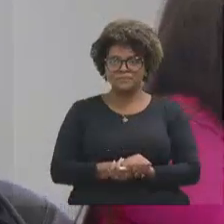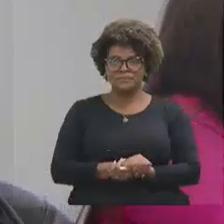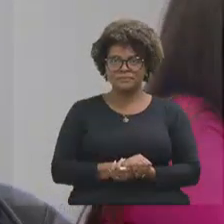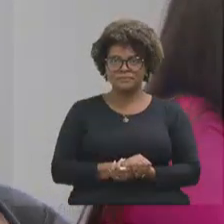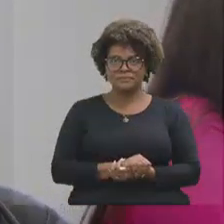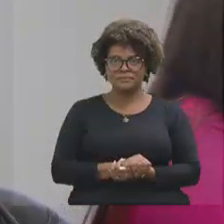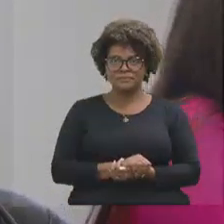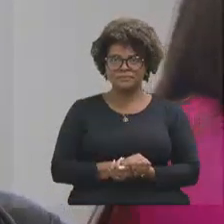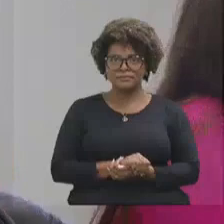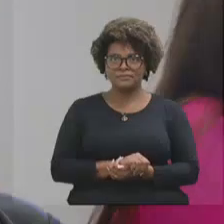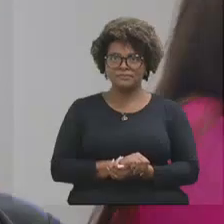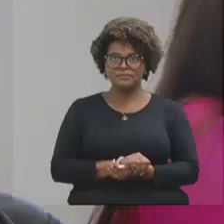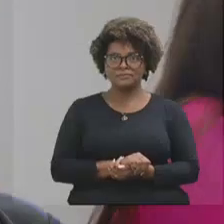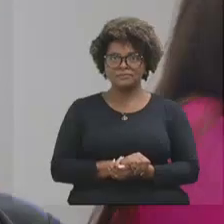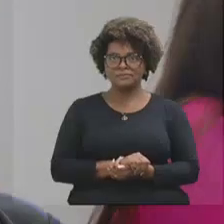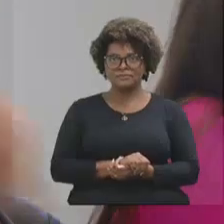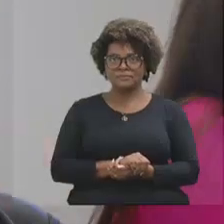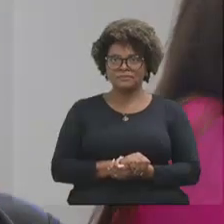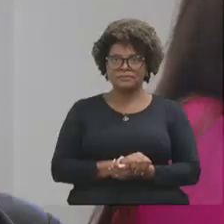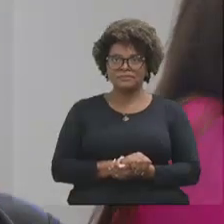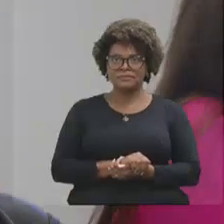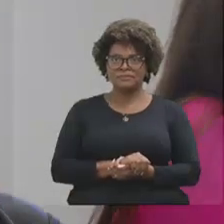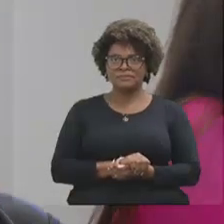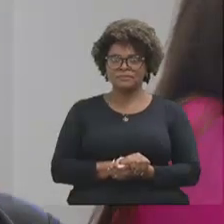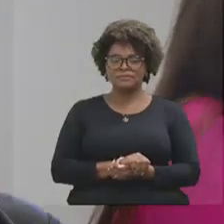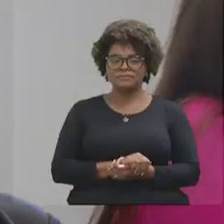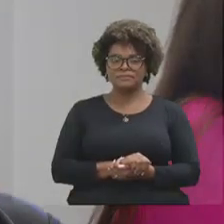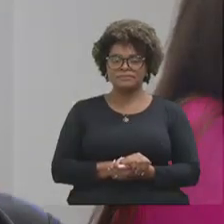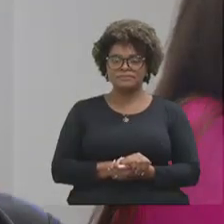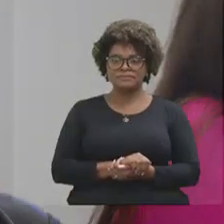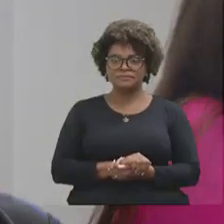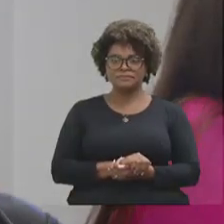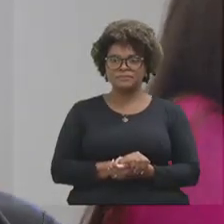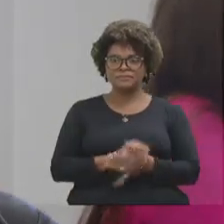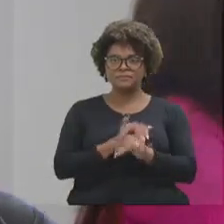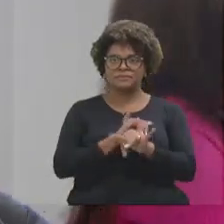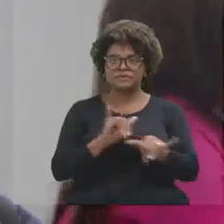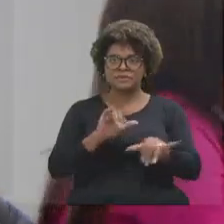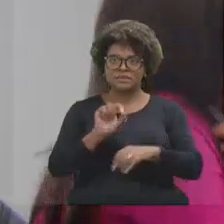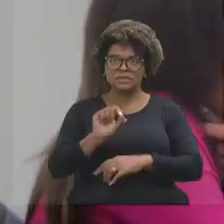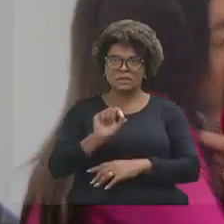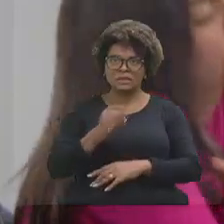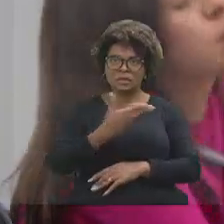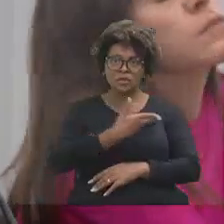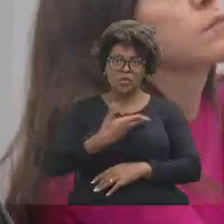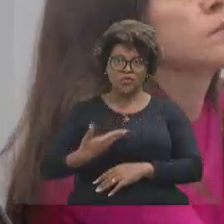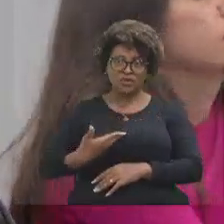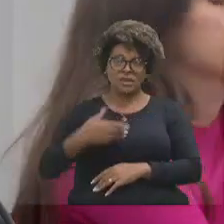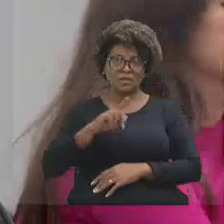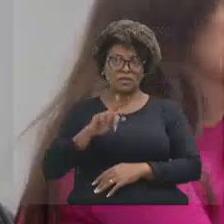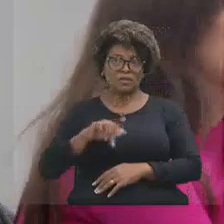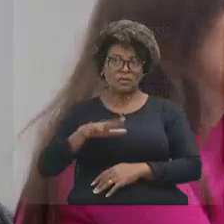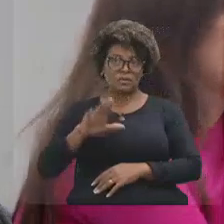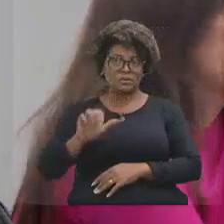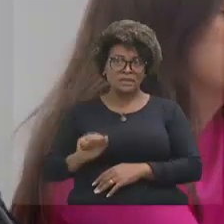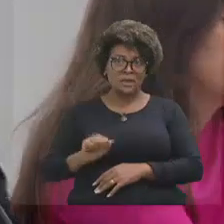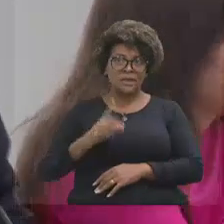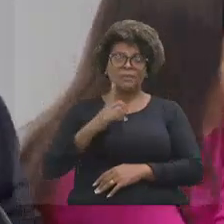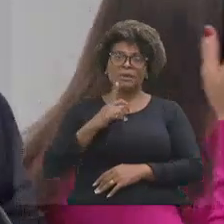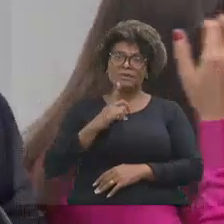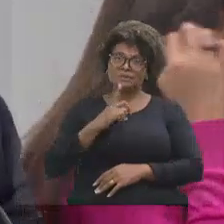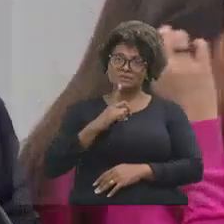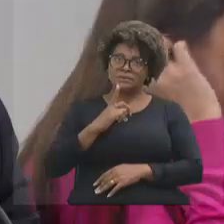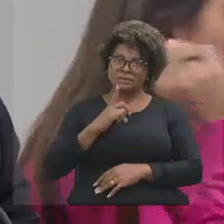e dizer secretário eu sempre tem dito que o governador Romeu Zema tem sido muita